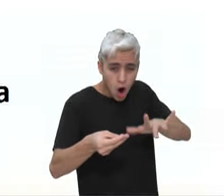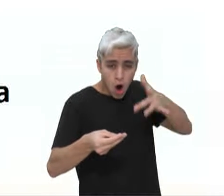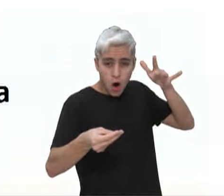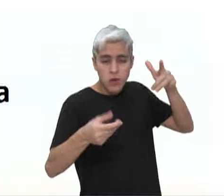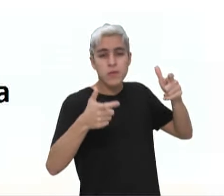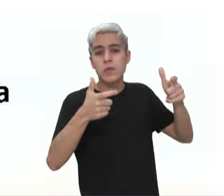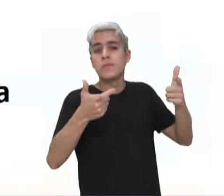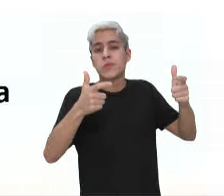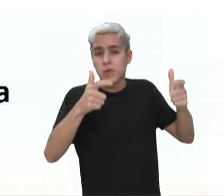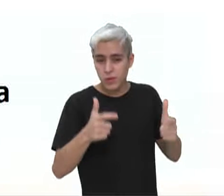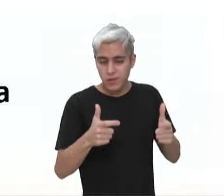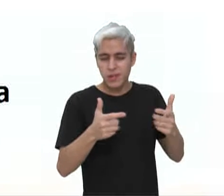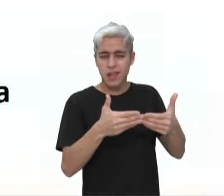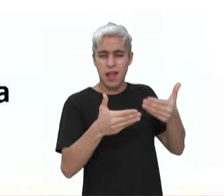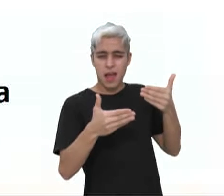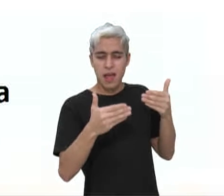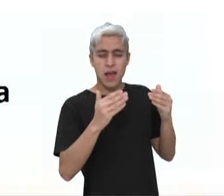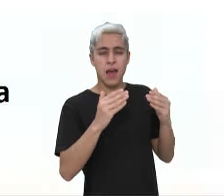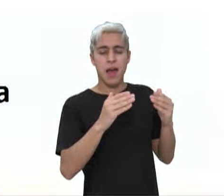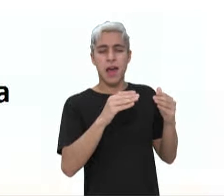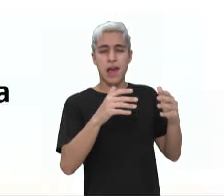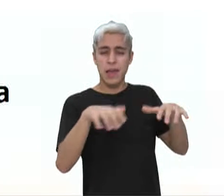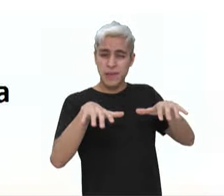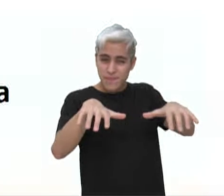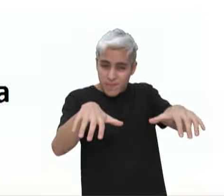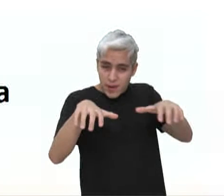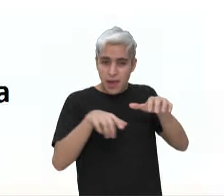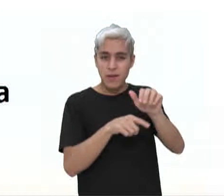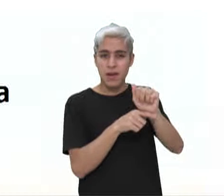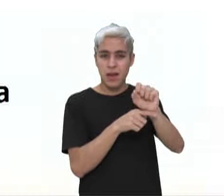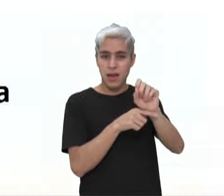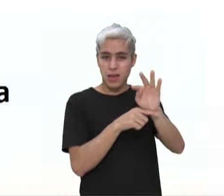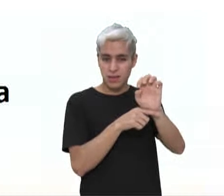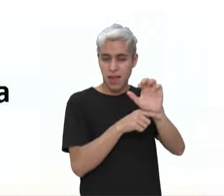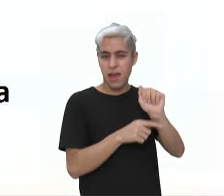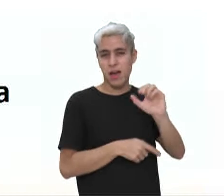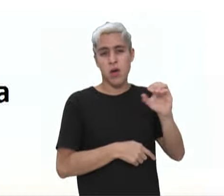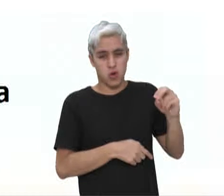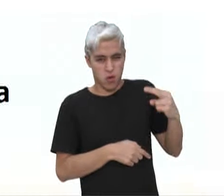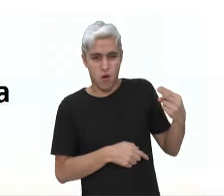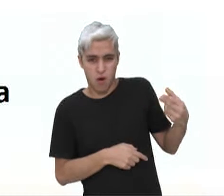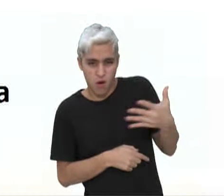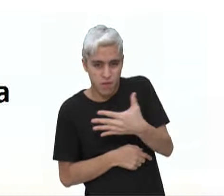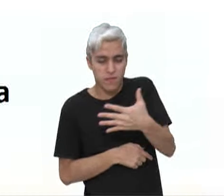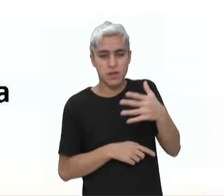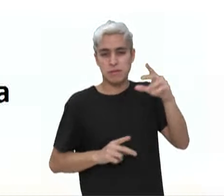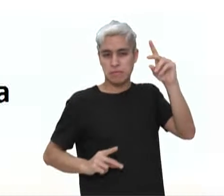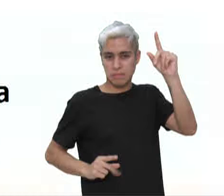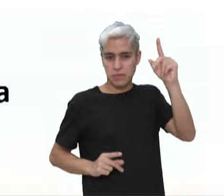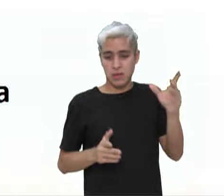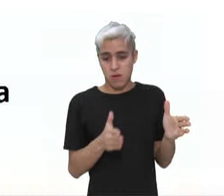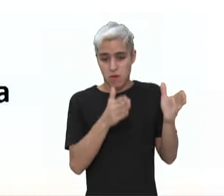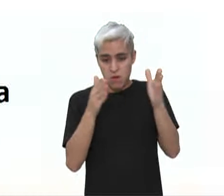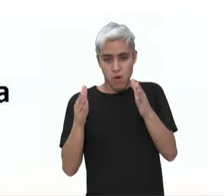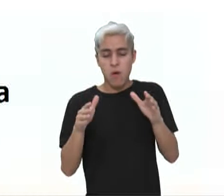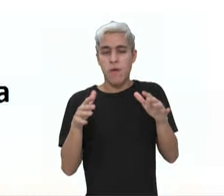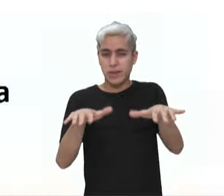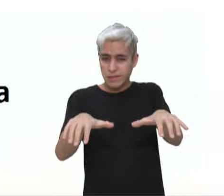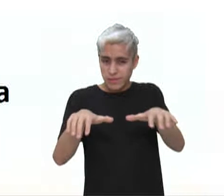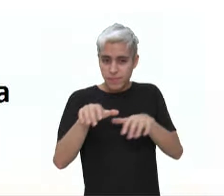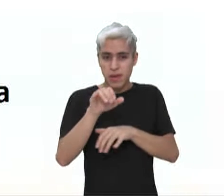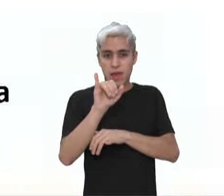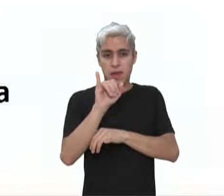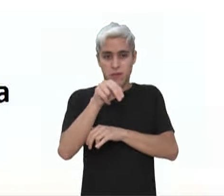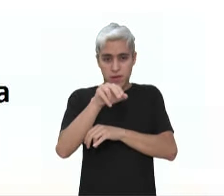área do Império Azteca, ou chamado de Nova Espanha, e a mineração de prata na área do Império Inca, lá no vice-reinado